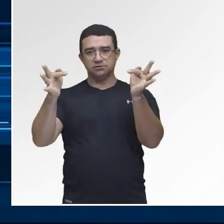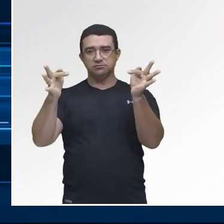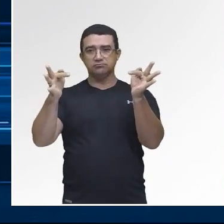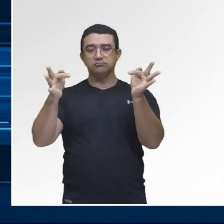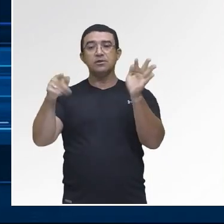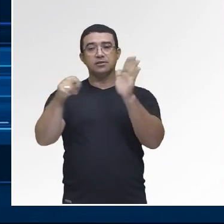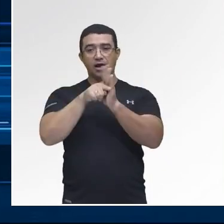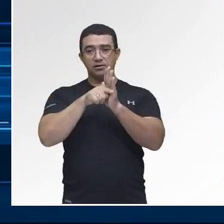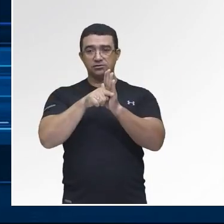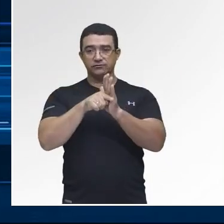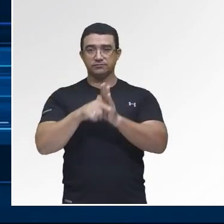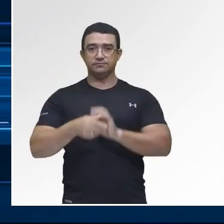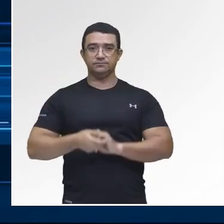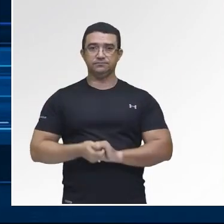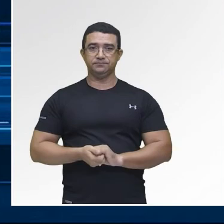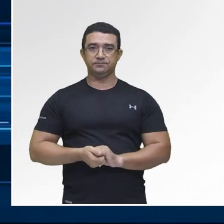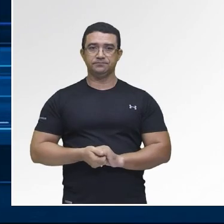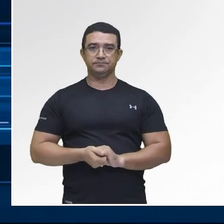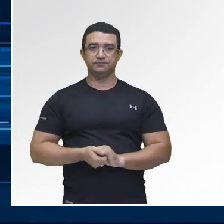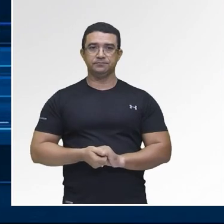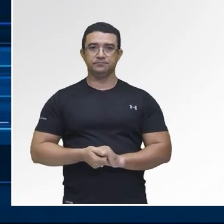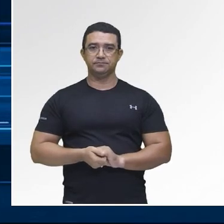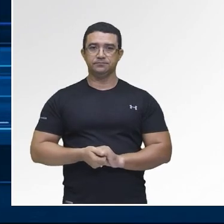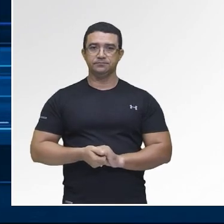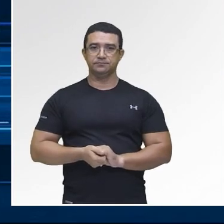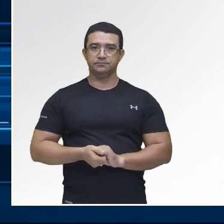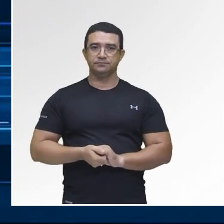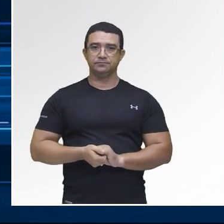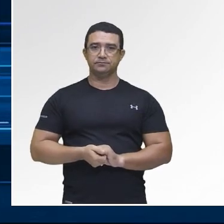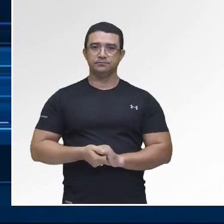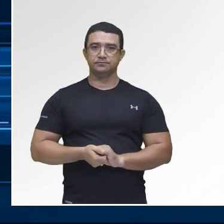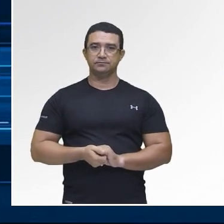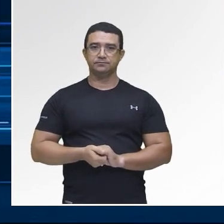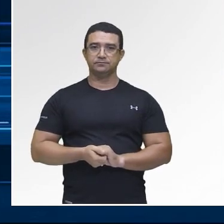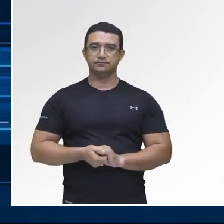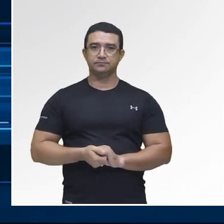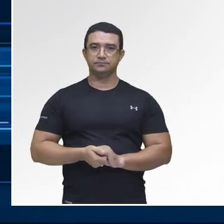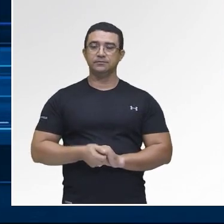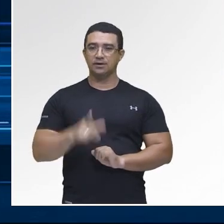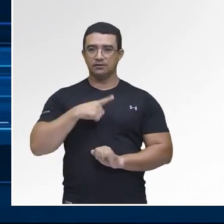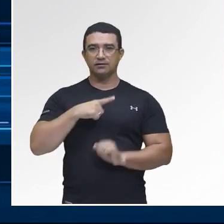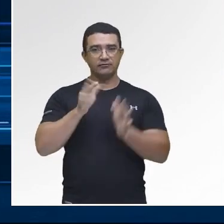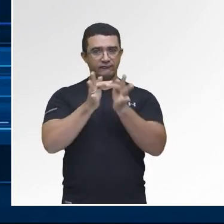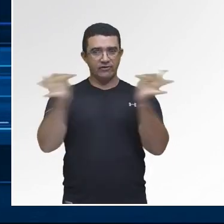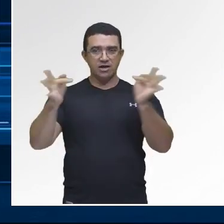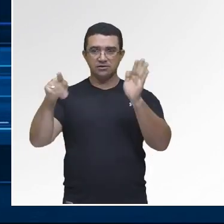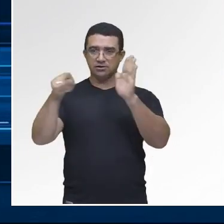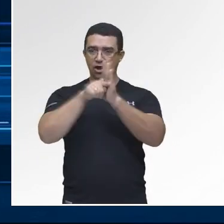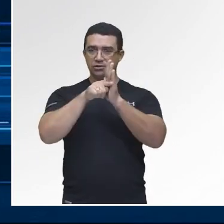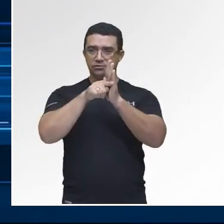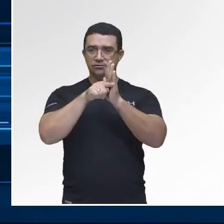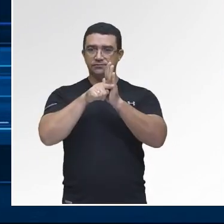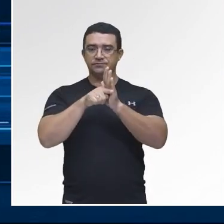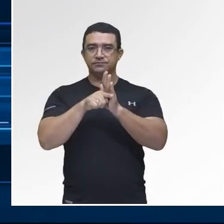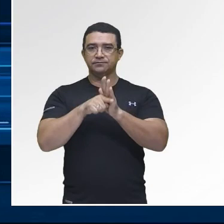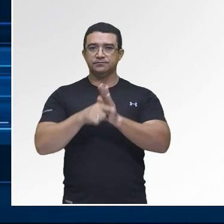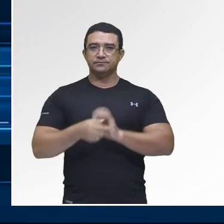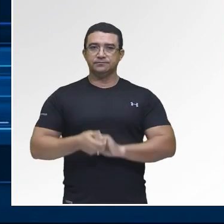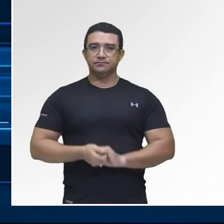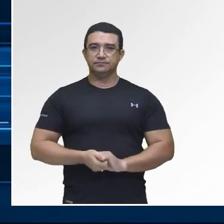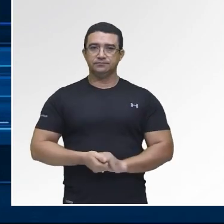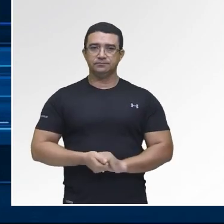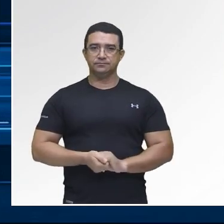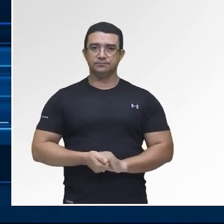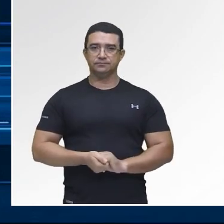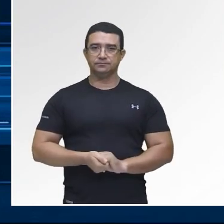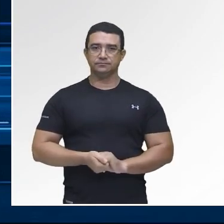aqui, né, logo após o verbo auxiliar, então eu tenho uma frase negativa, tá? It has been